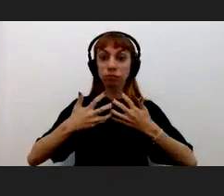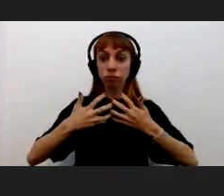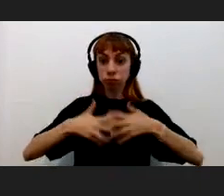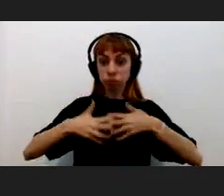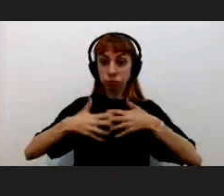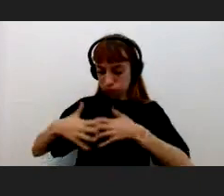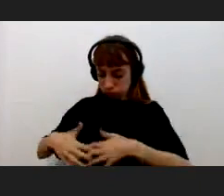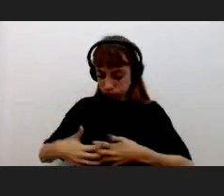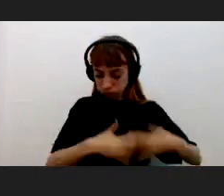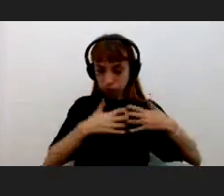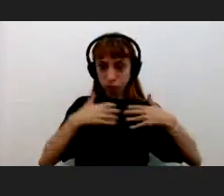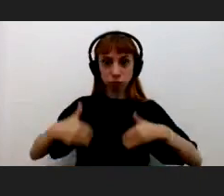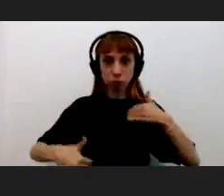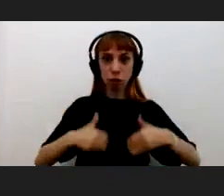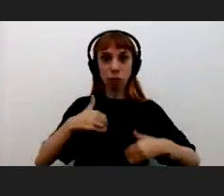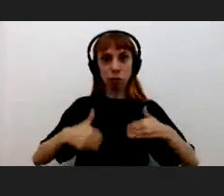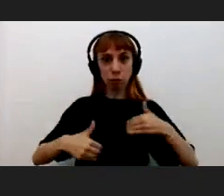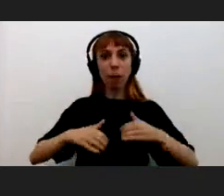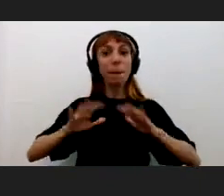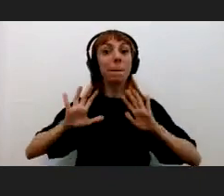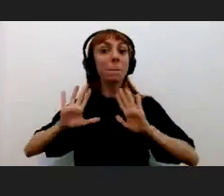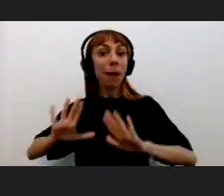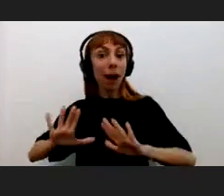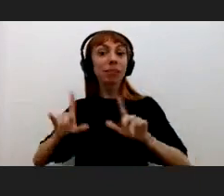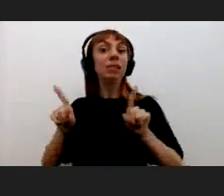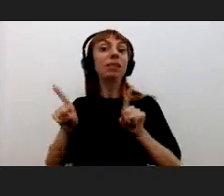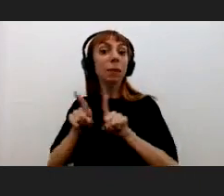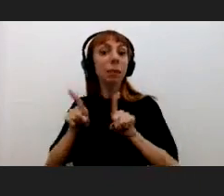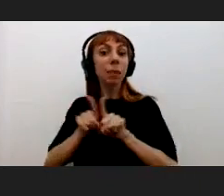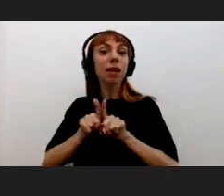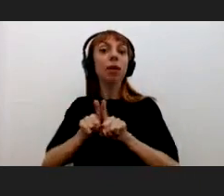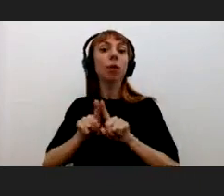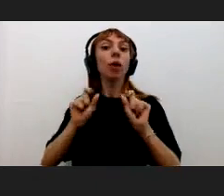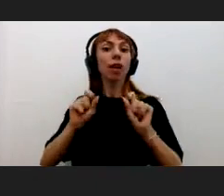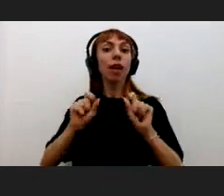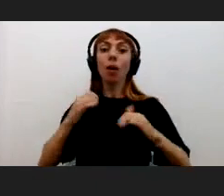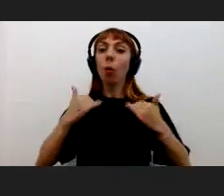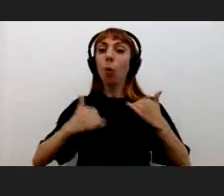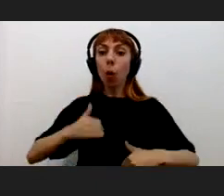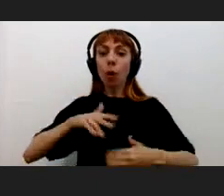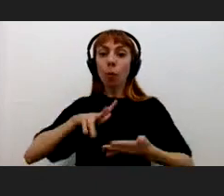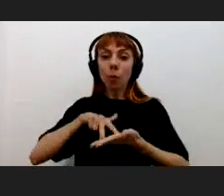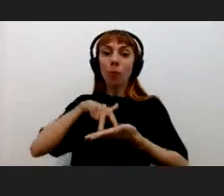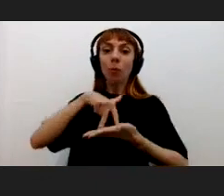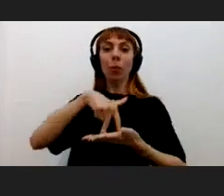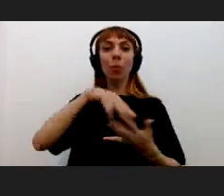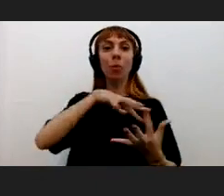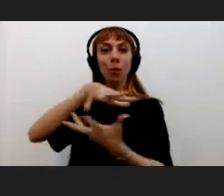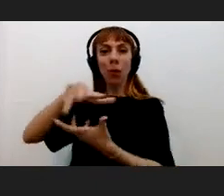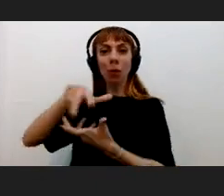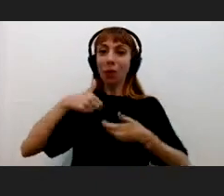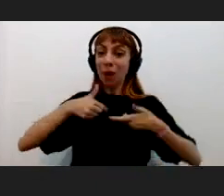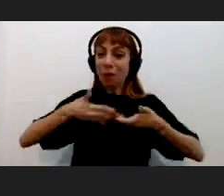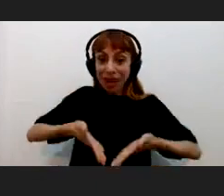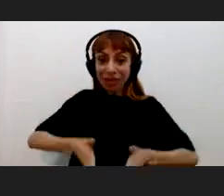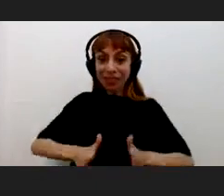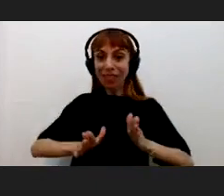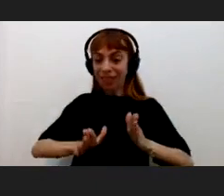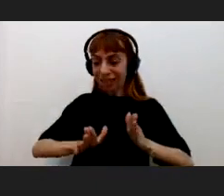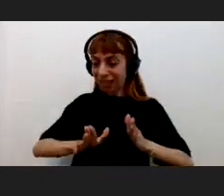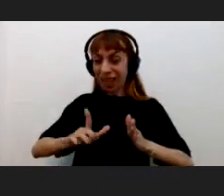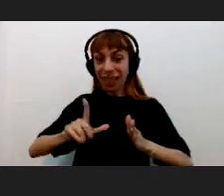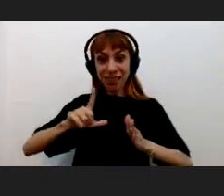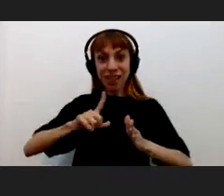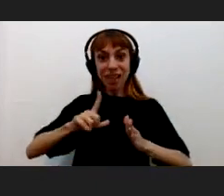Mas, para além disso, eu também sou um corpo que se constitui no mundo. Então, eu nasci dentro de uma cultura, eu nasci dentro de uma família, dentro de